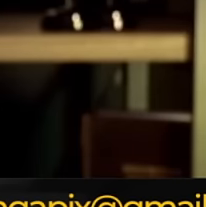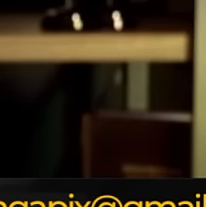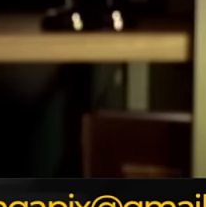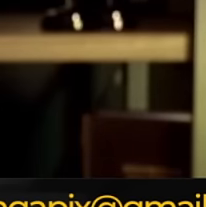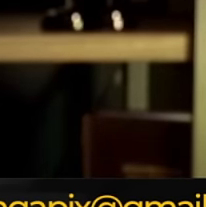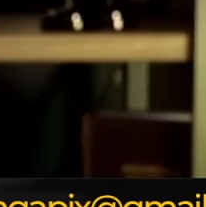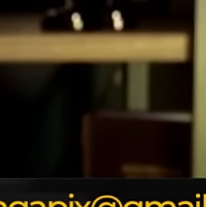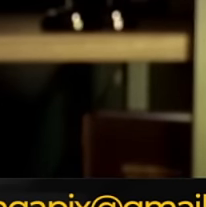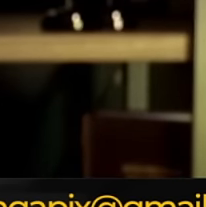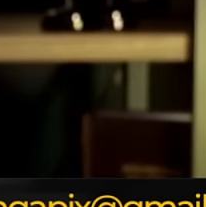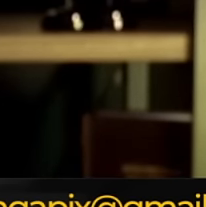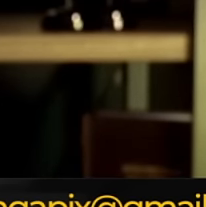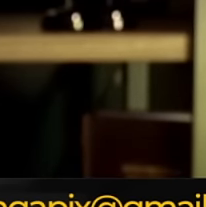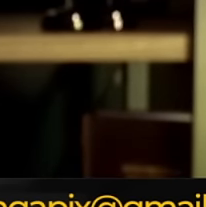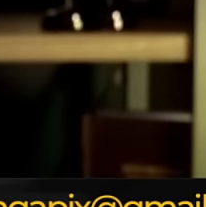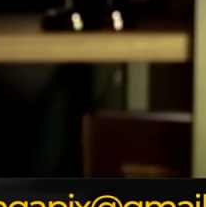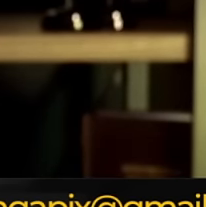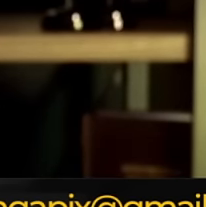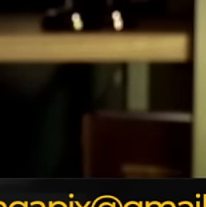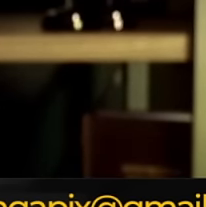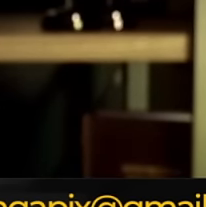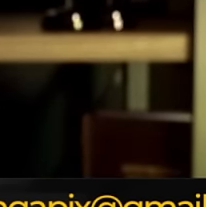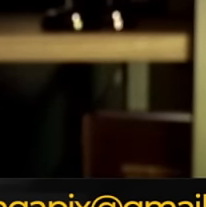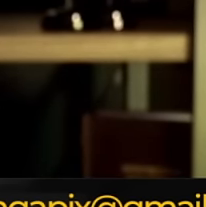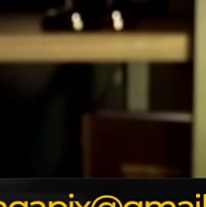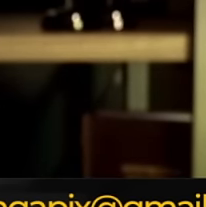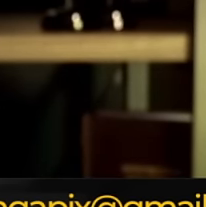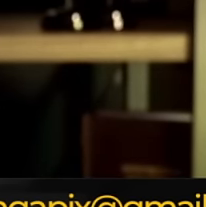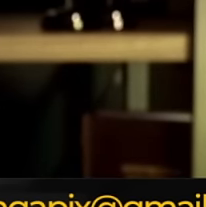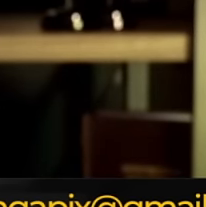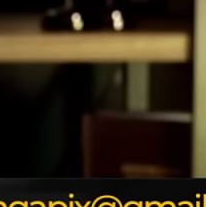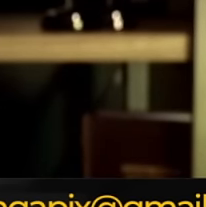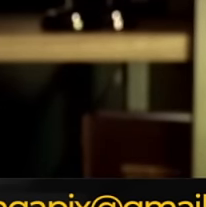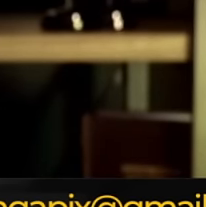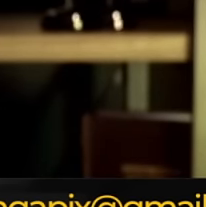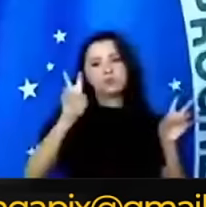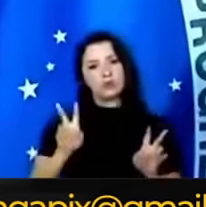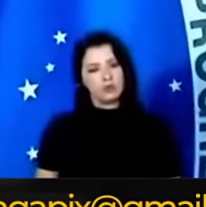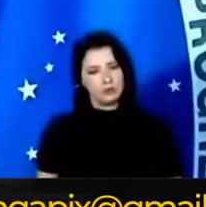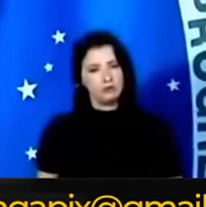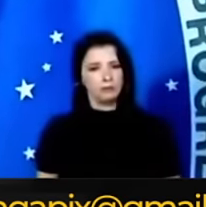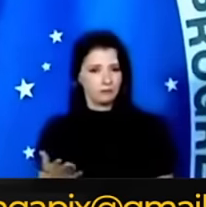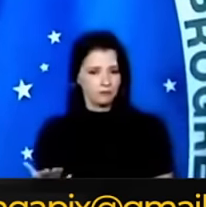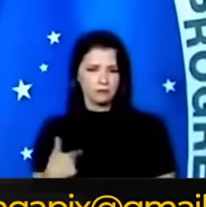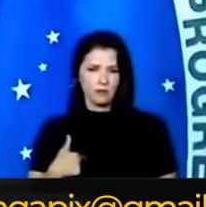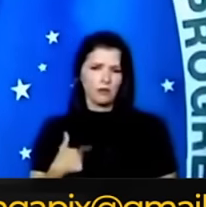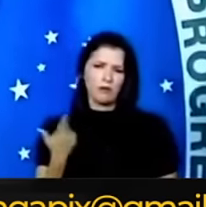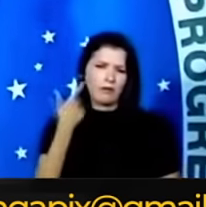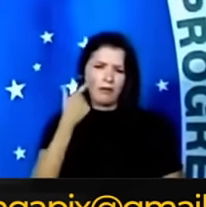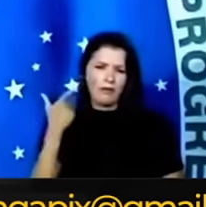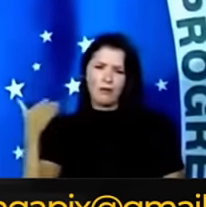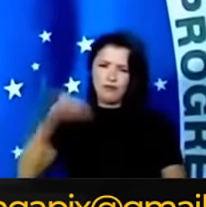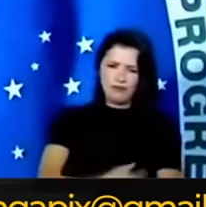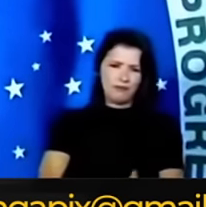isso aqui mostra que nós teremos uma virada você tem que entender essas coisas né veja eu não vim aqui para discutir